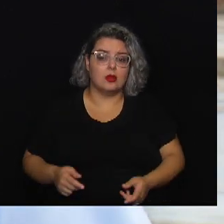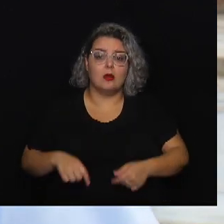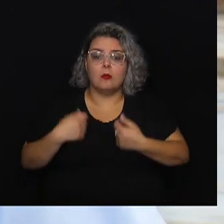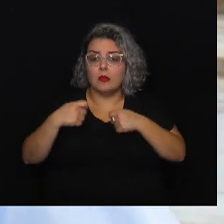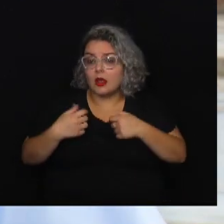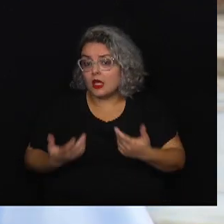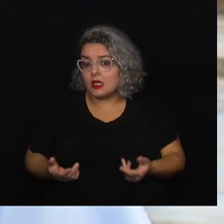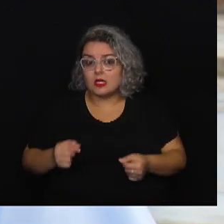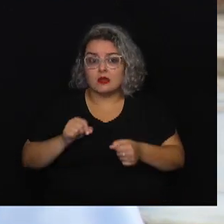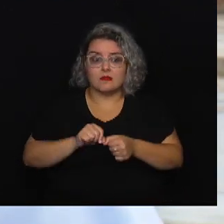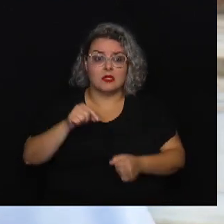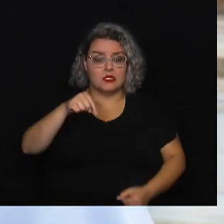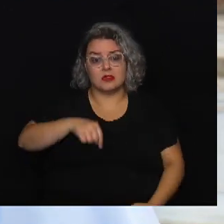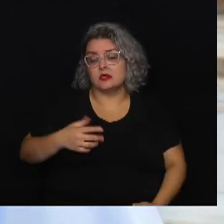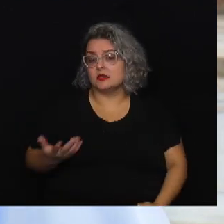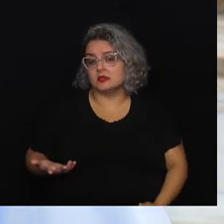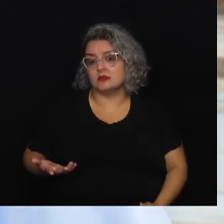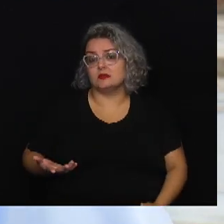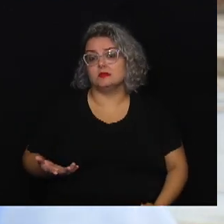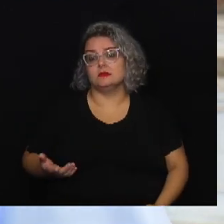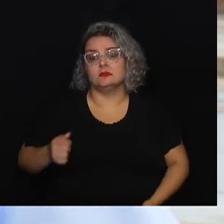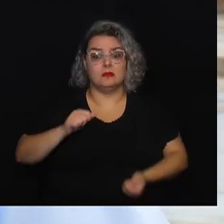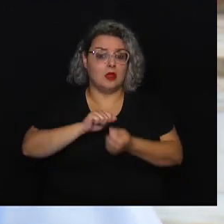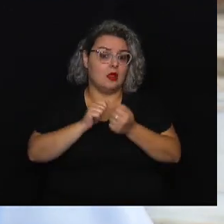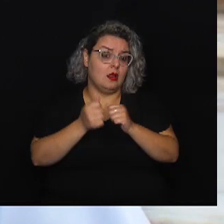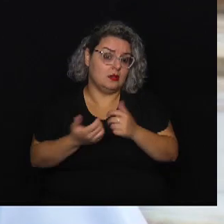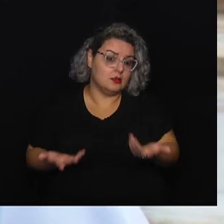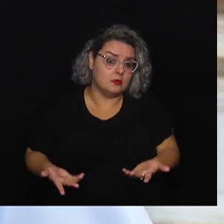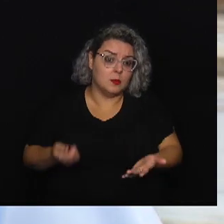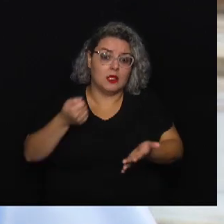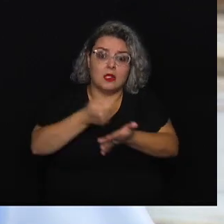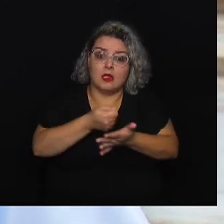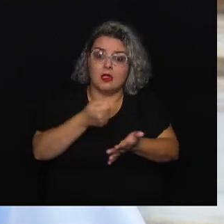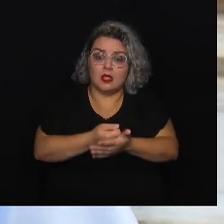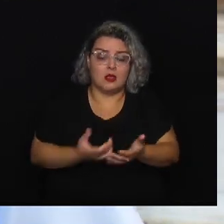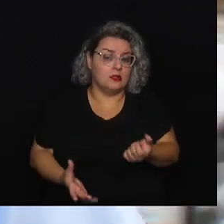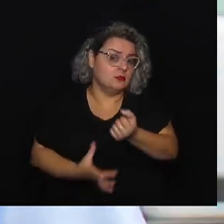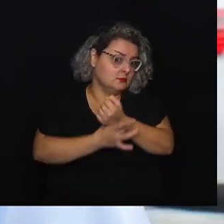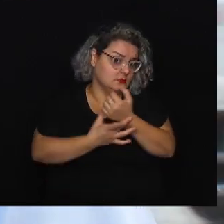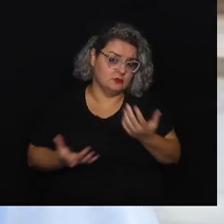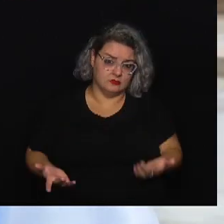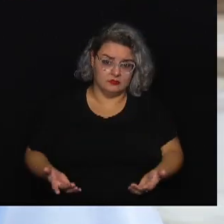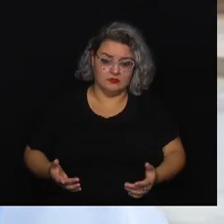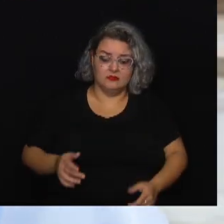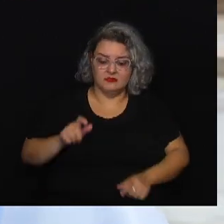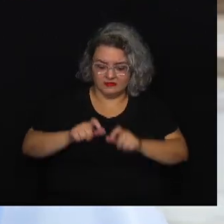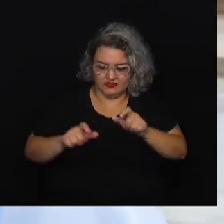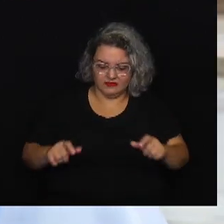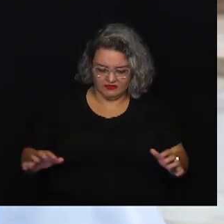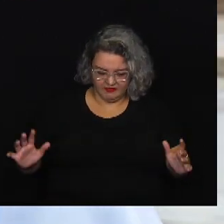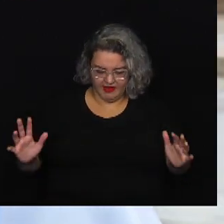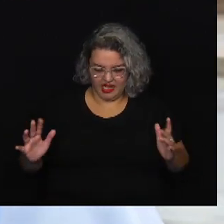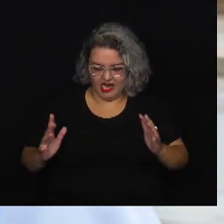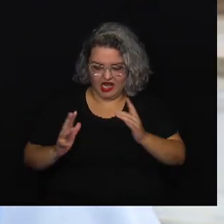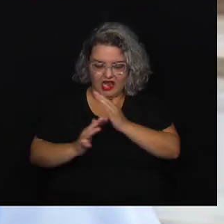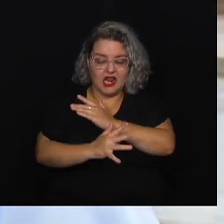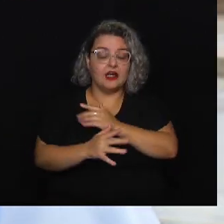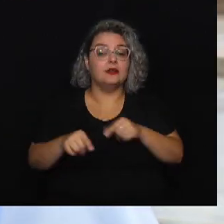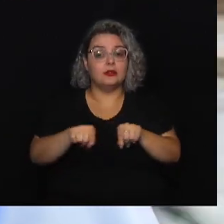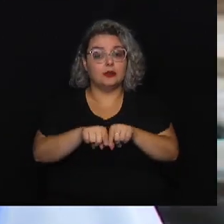fazer aqui, dar um jeito de garantir a segurança tanto do pedestre quanto dos